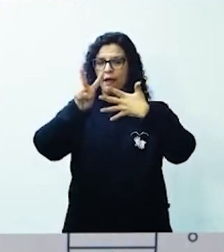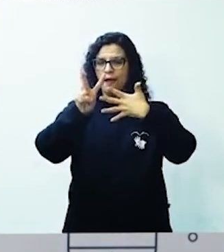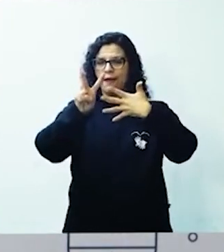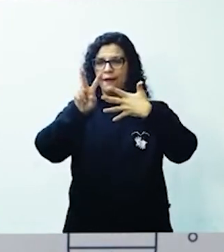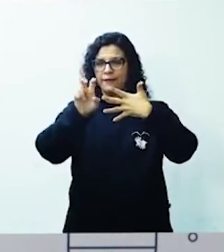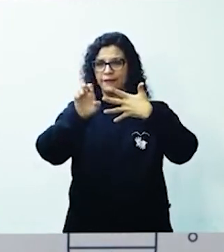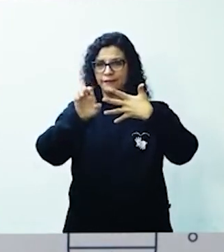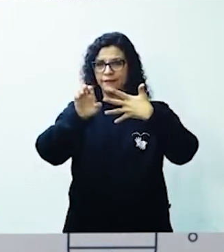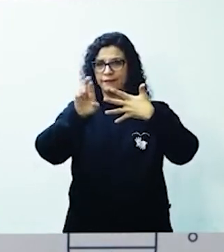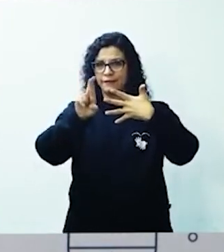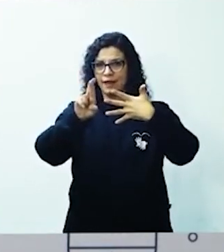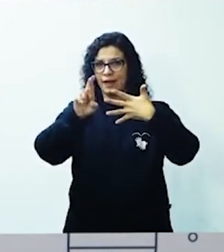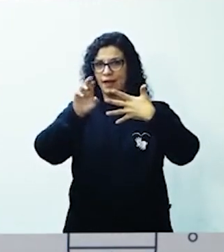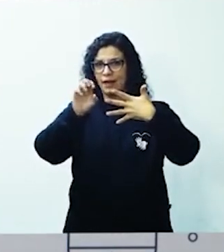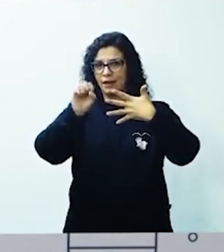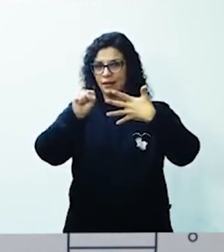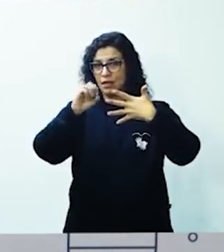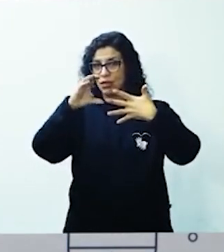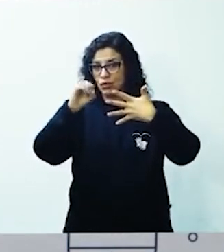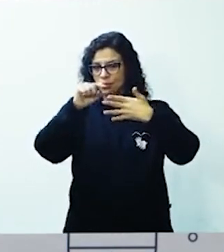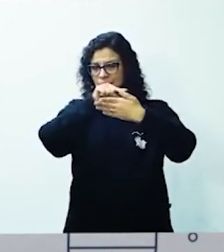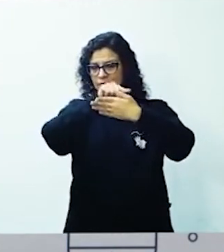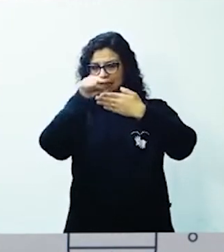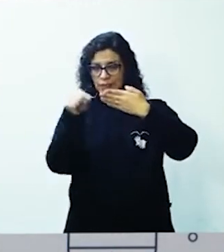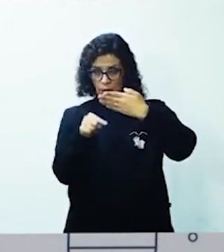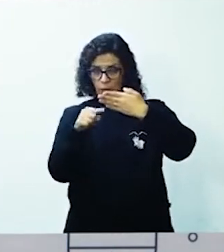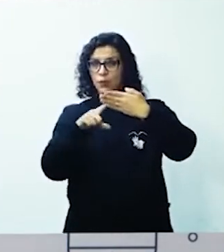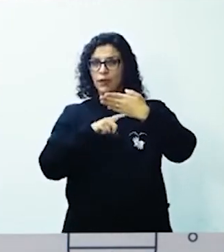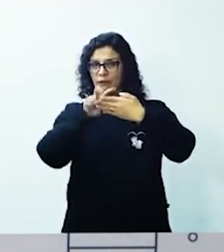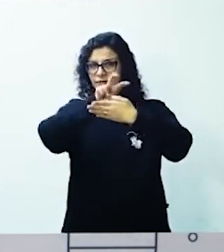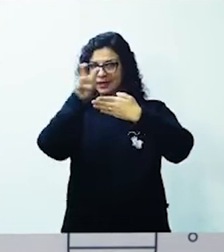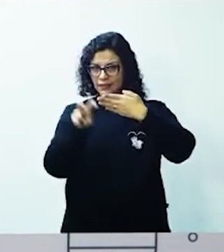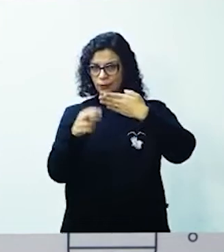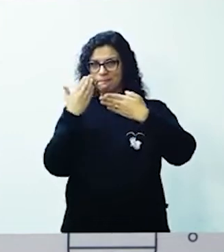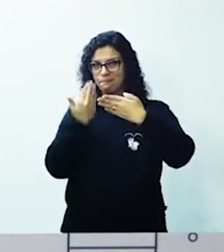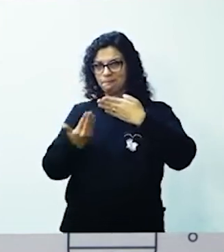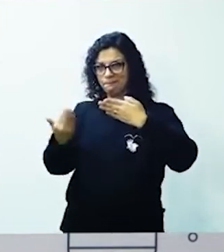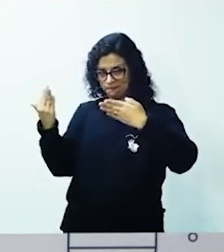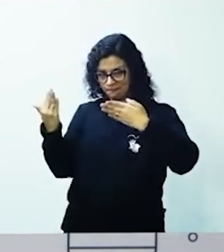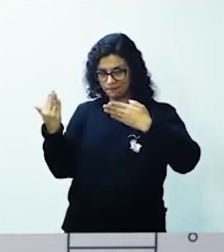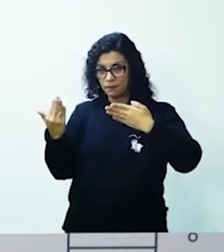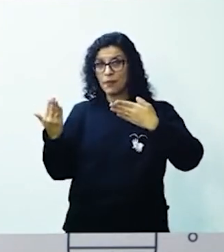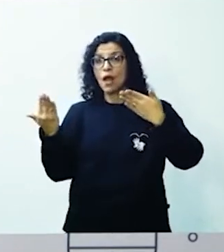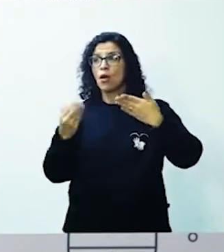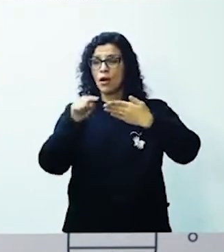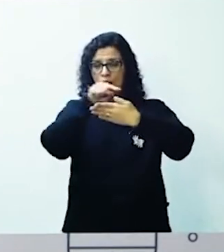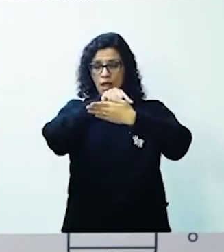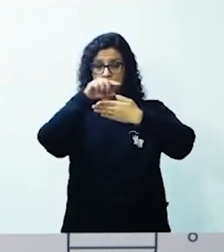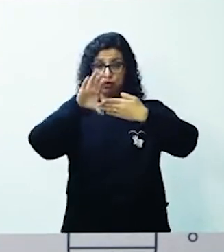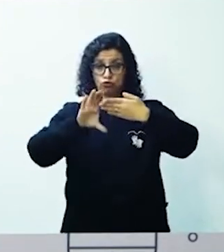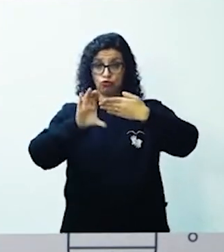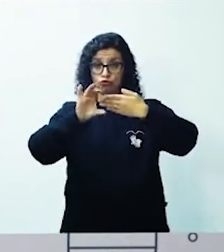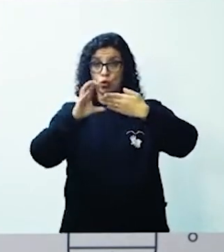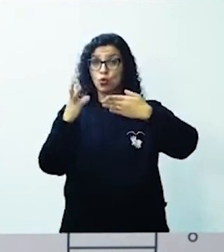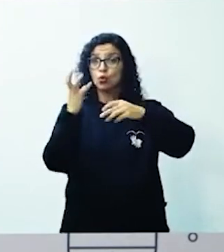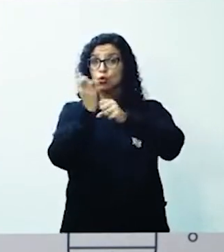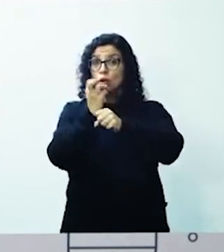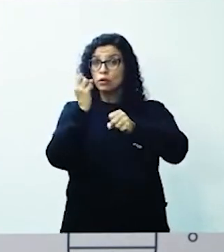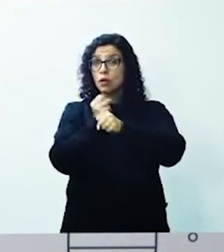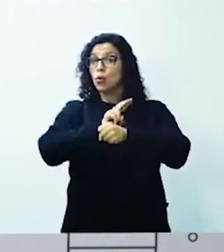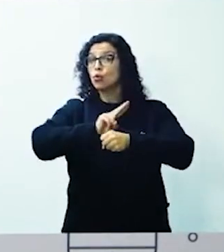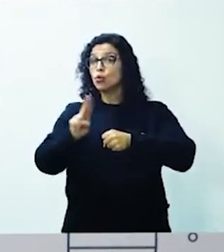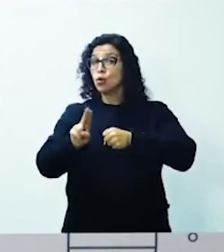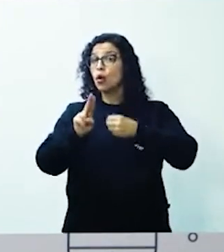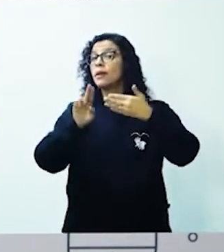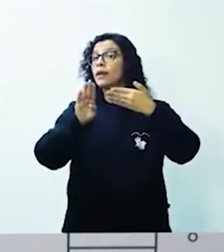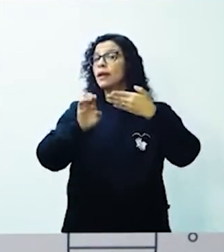quinto versos. Então, eu tenho um poema com 5 versos. A união desses 5 versos, eu